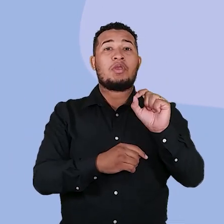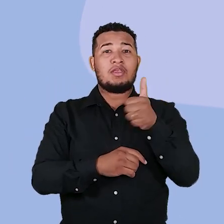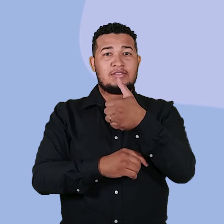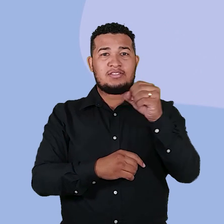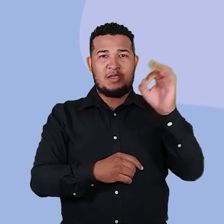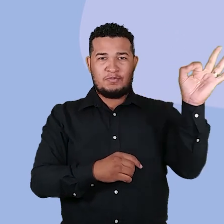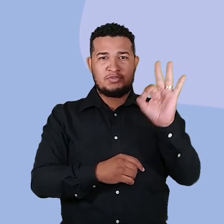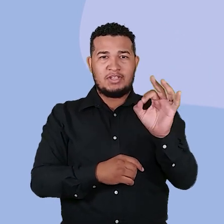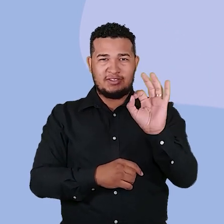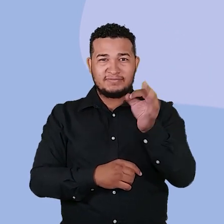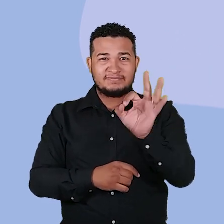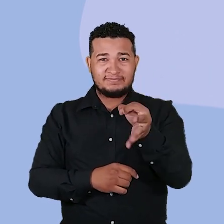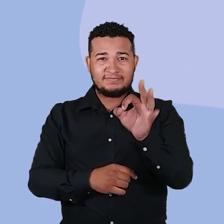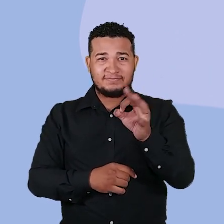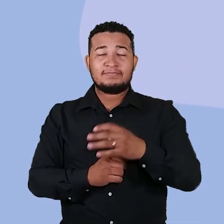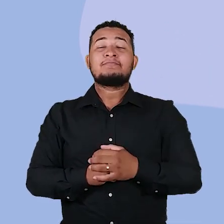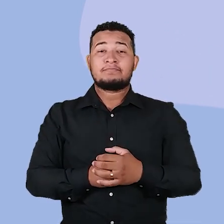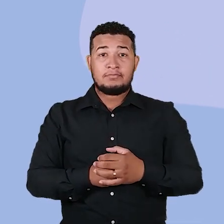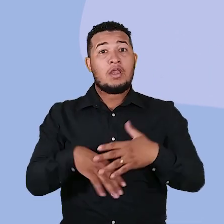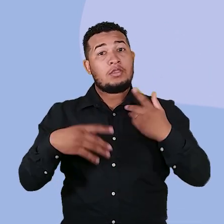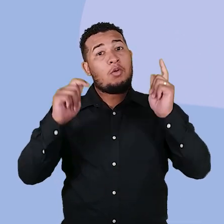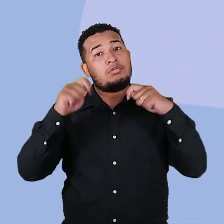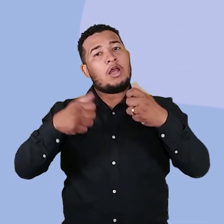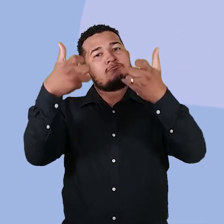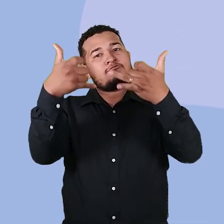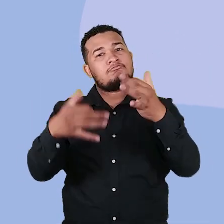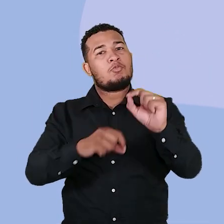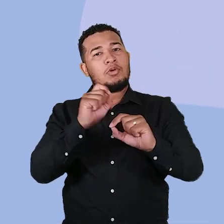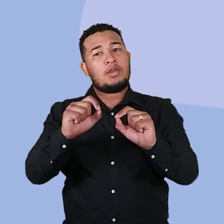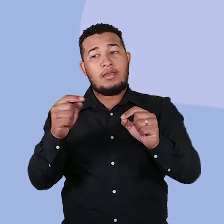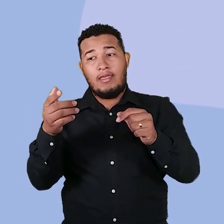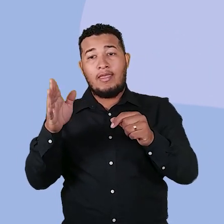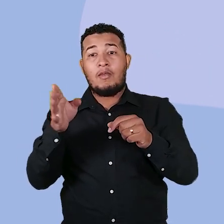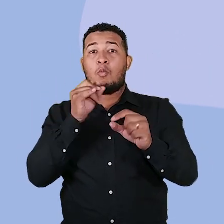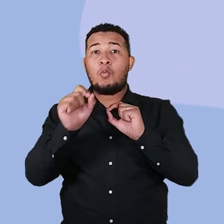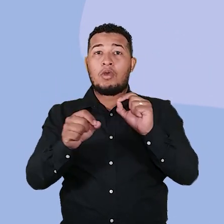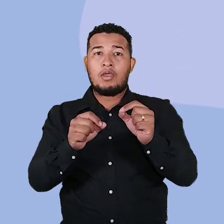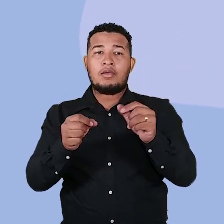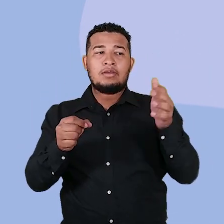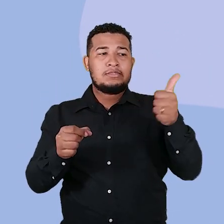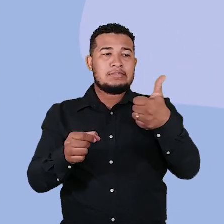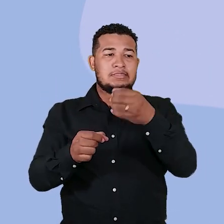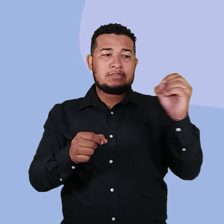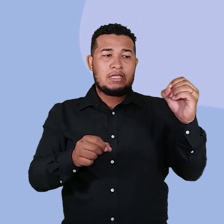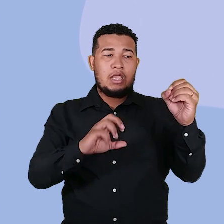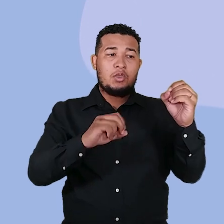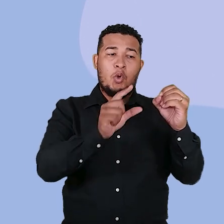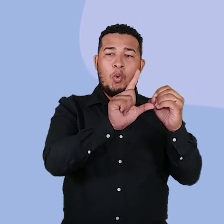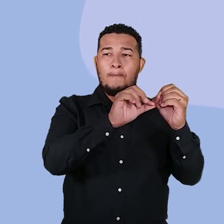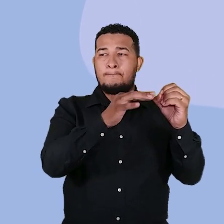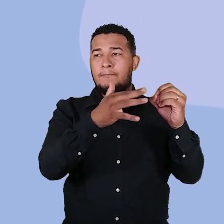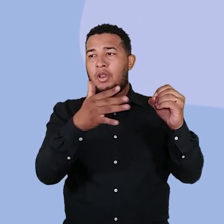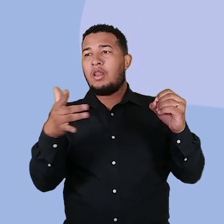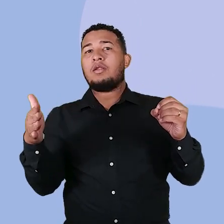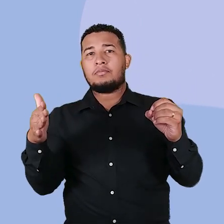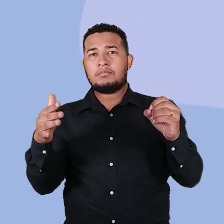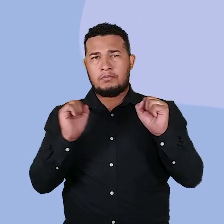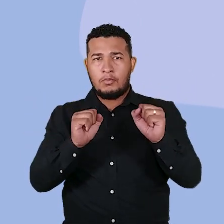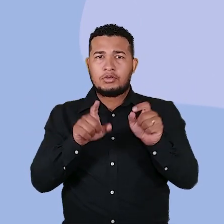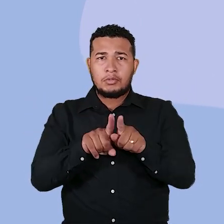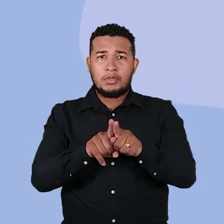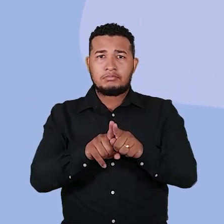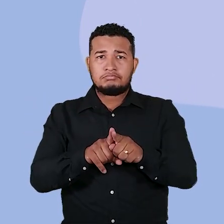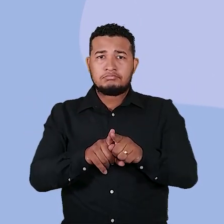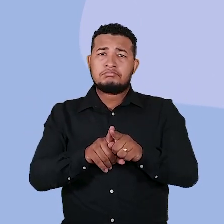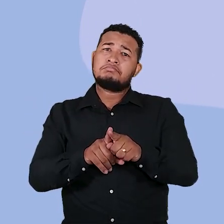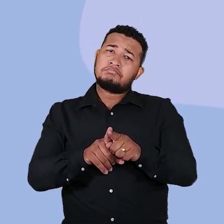máximo 100 porcento se eu não é que eu posso dizer que a probabilidade de ser a 100 ou menor que 100